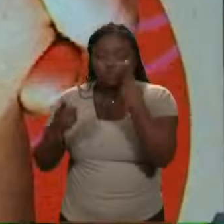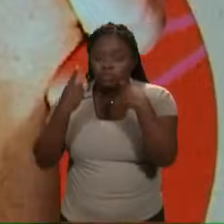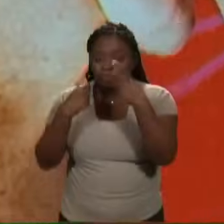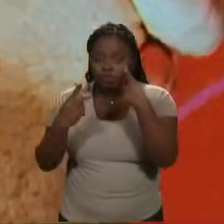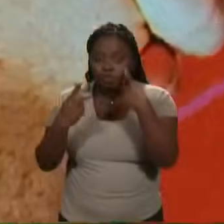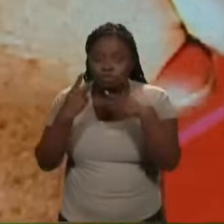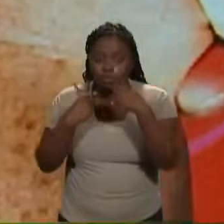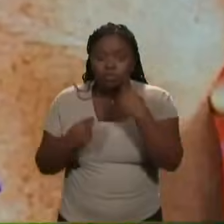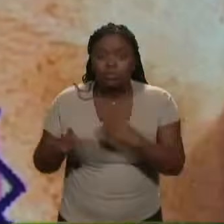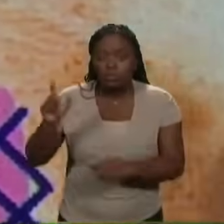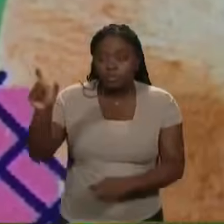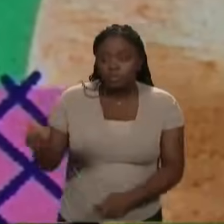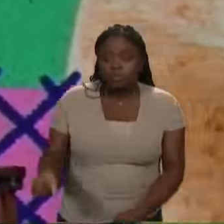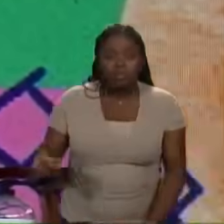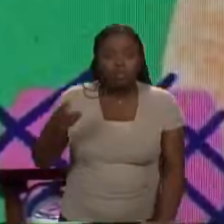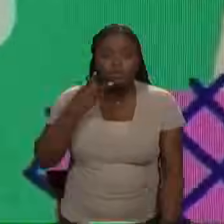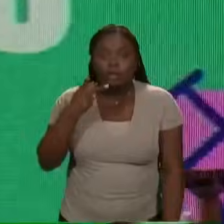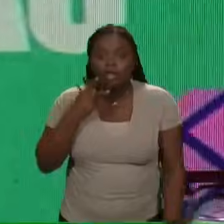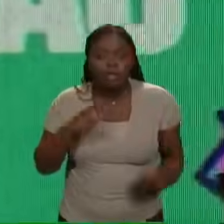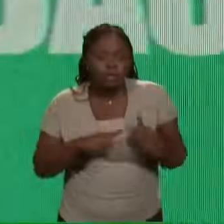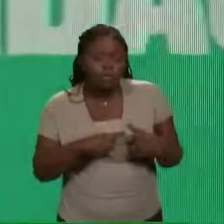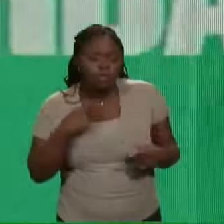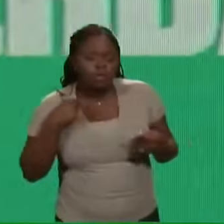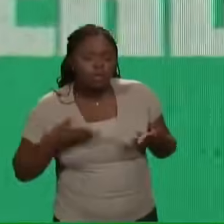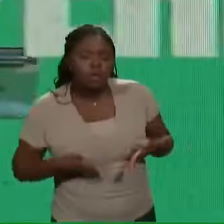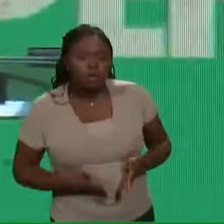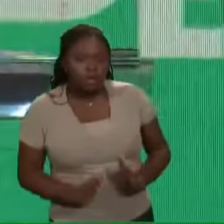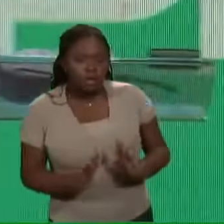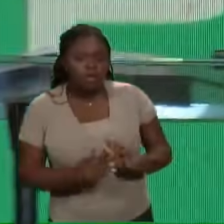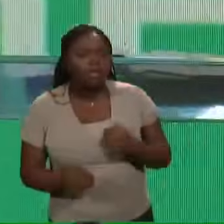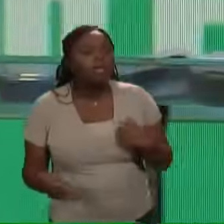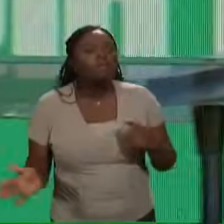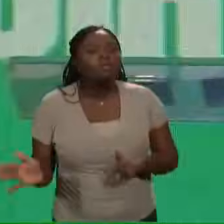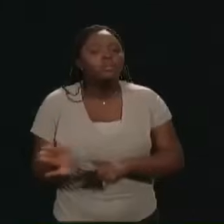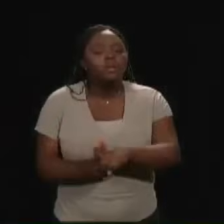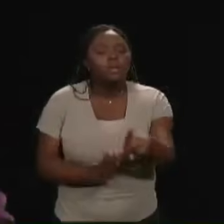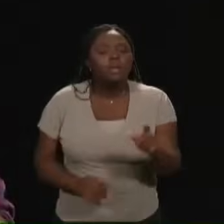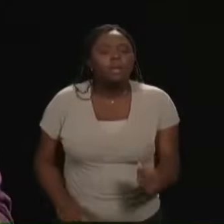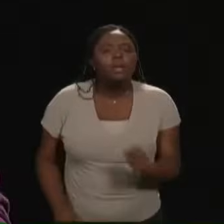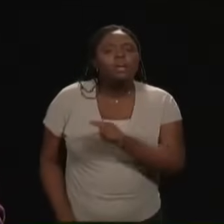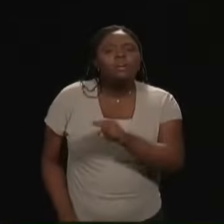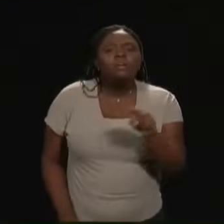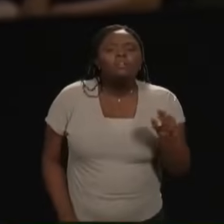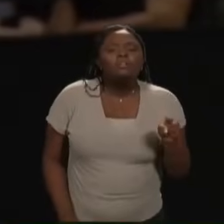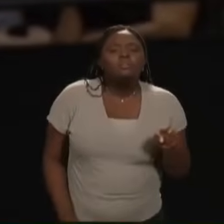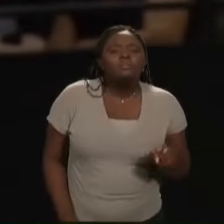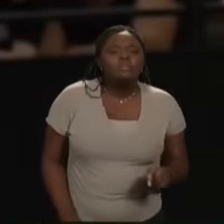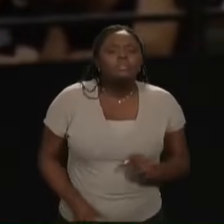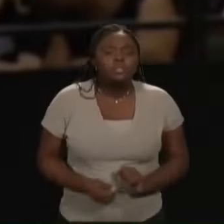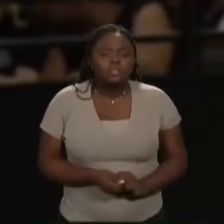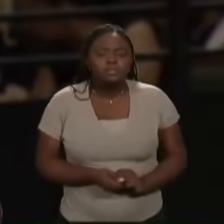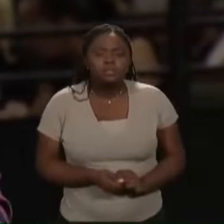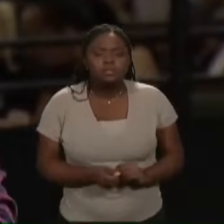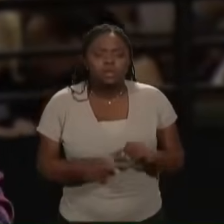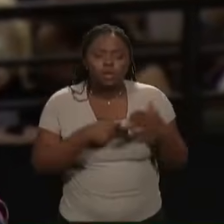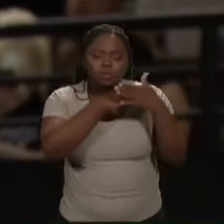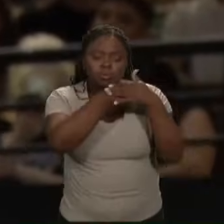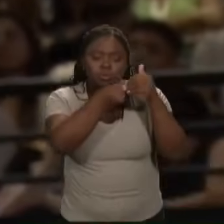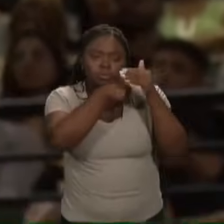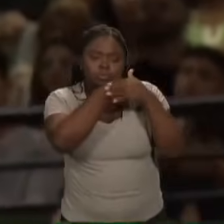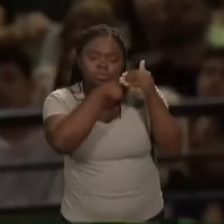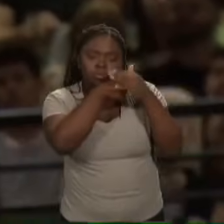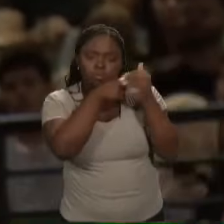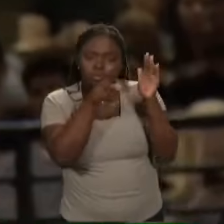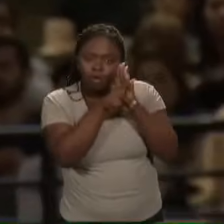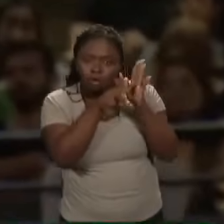fiz pessoas falarem por que eu nasci. Deixa eu fazer uma pergunta para você. Você é passador de mão na sua própria cabeça? Você é uma pessoa